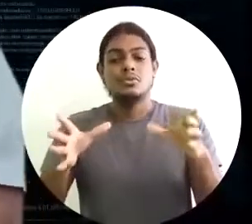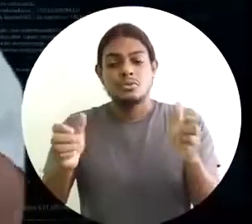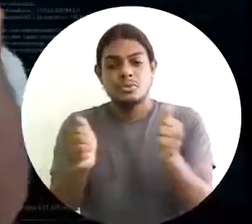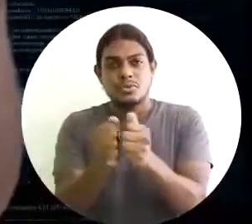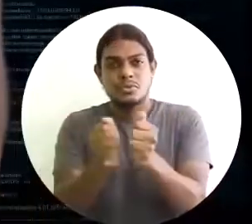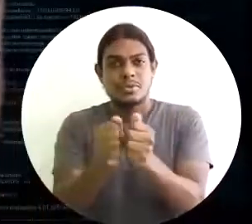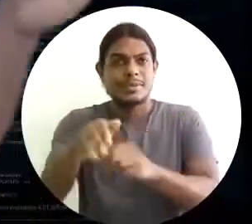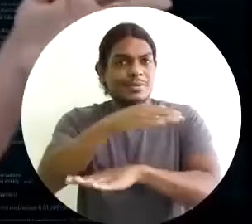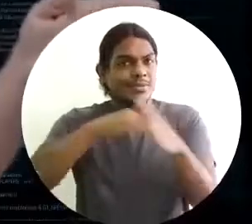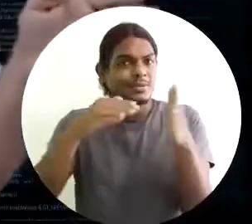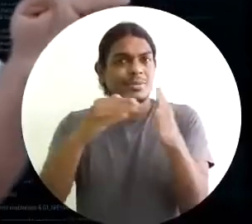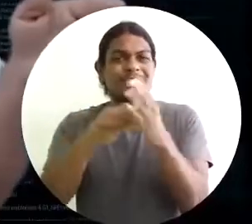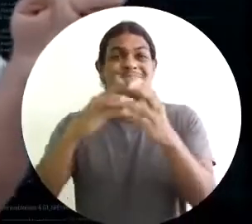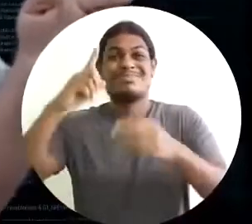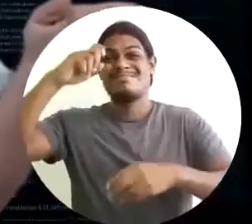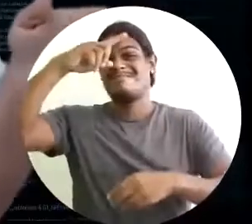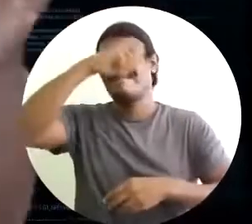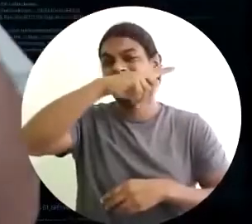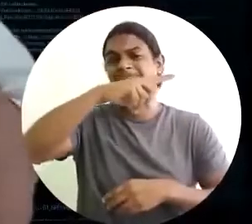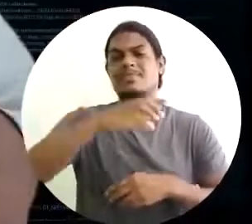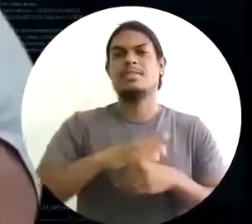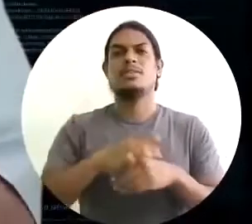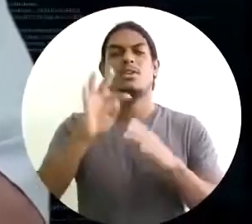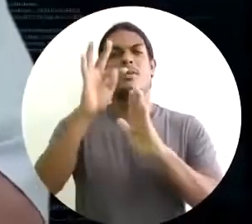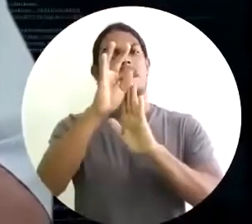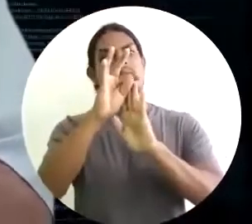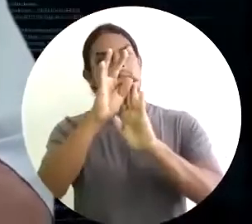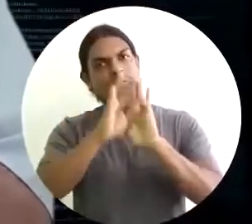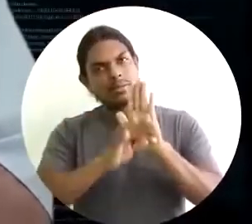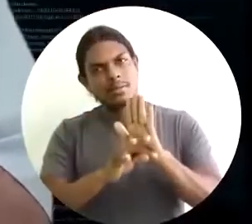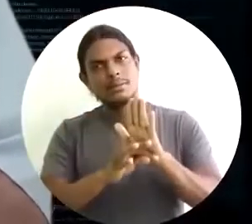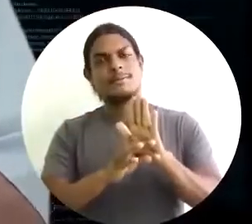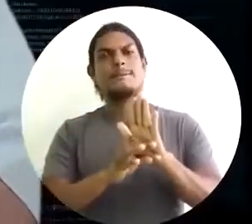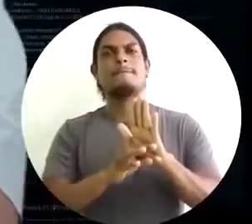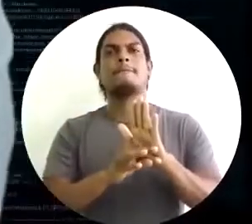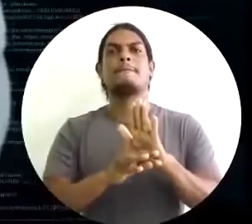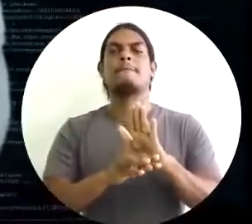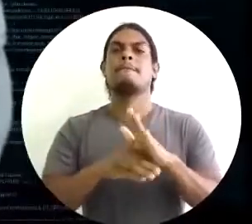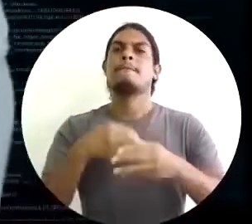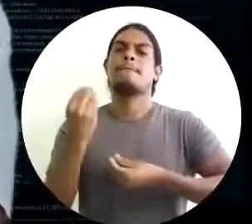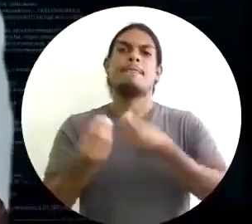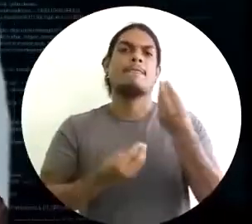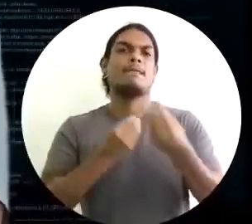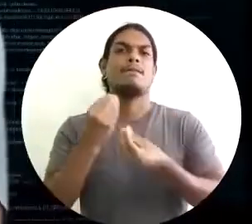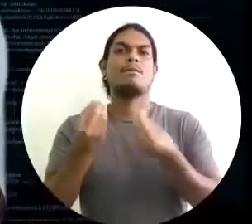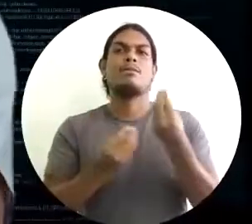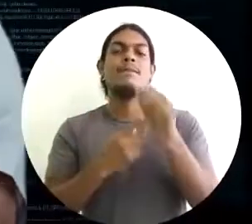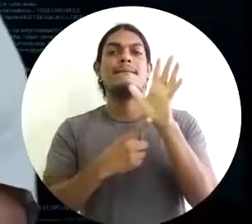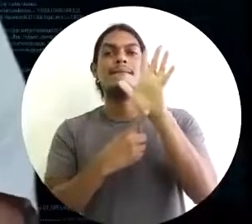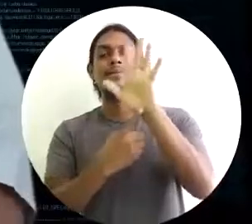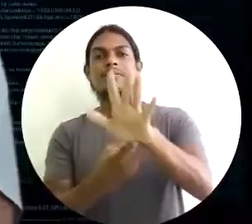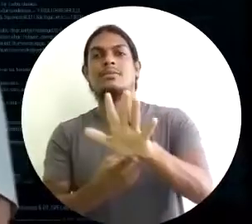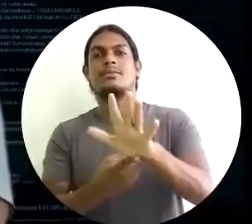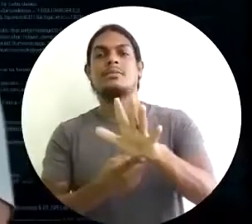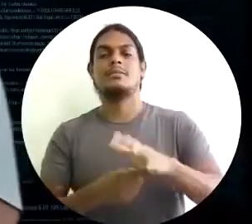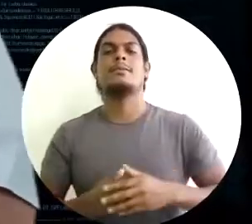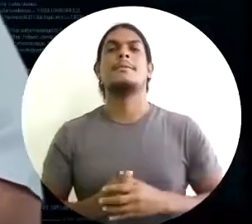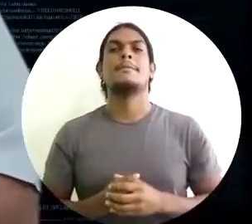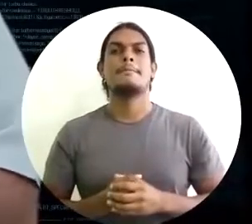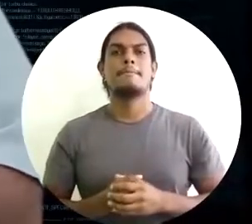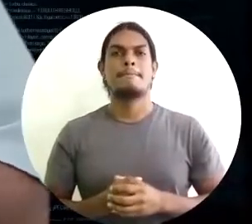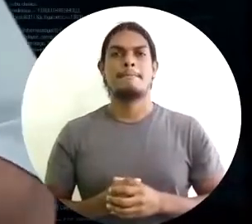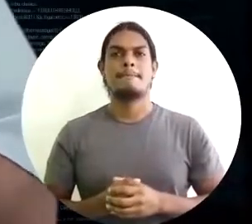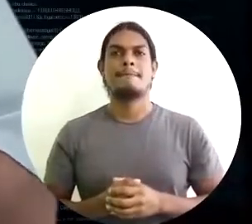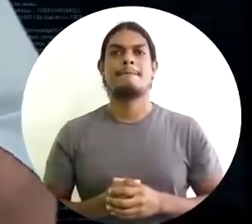ficar complicado, a parte de texto, a parte de como é visualizada e a parte de como se comporta, que é